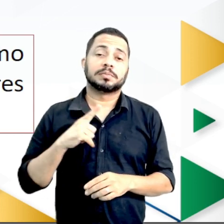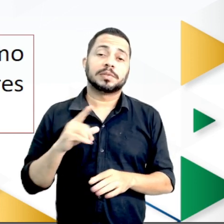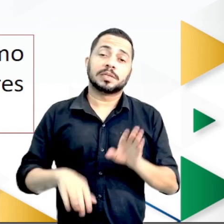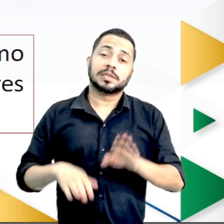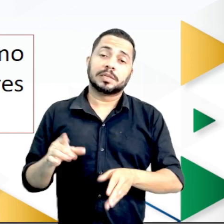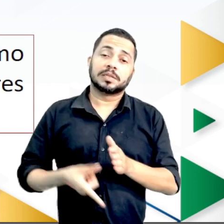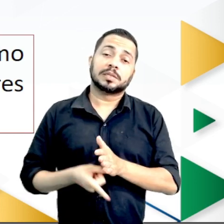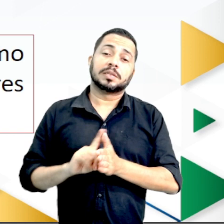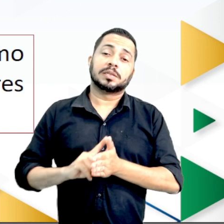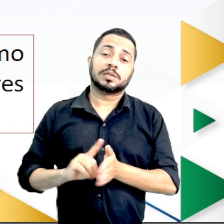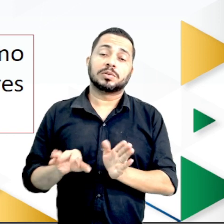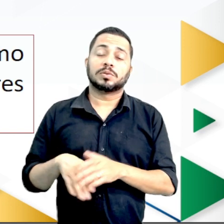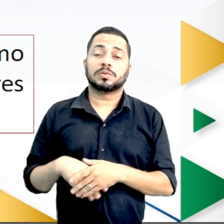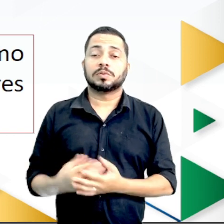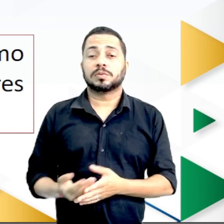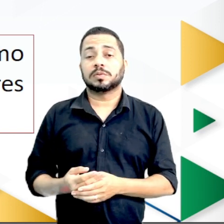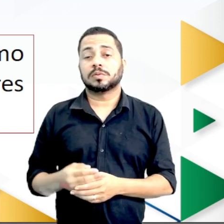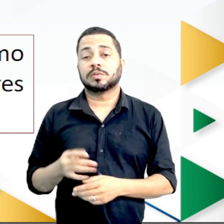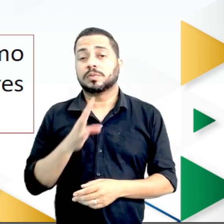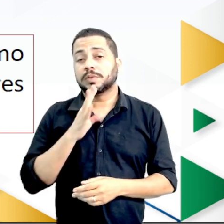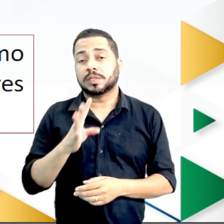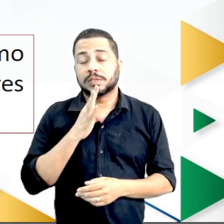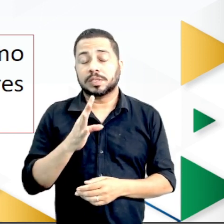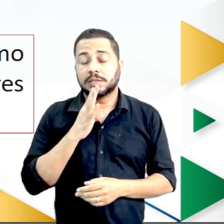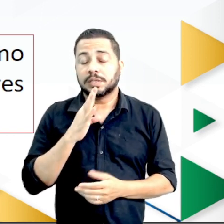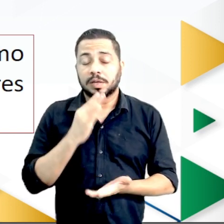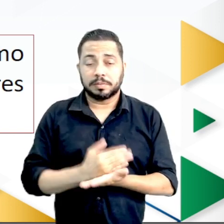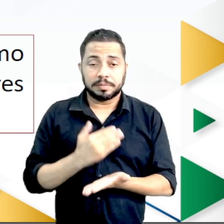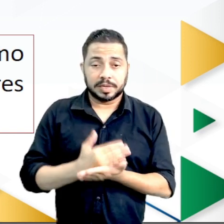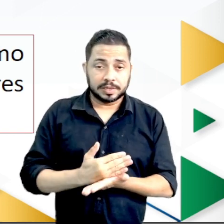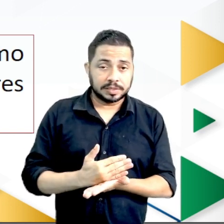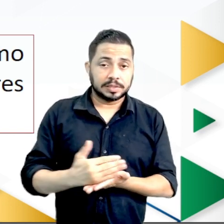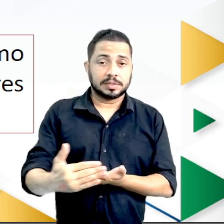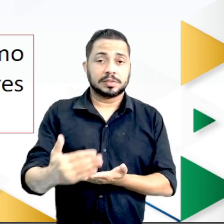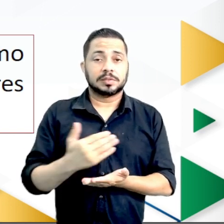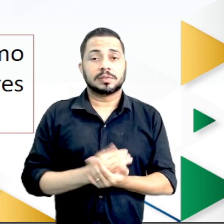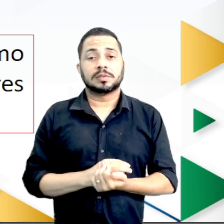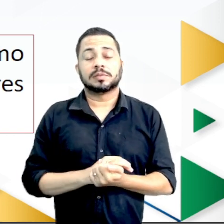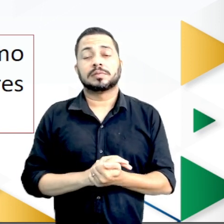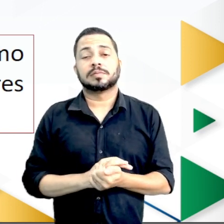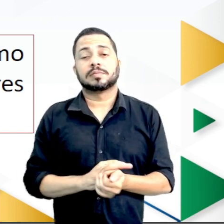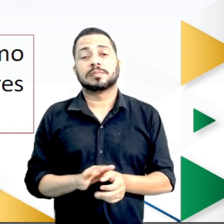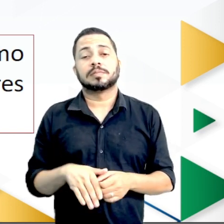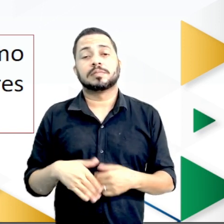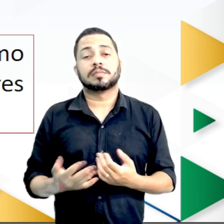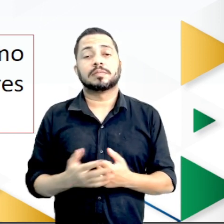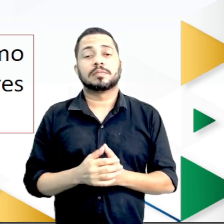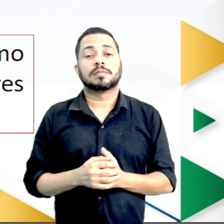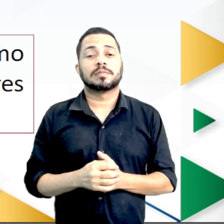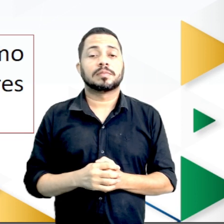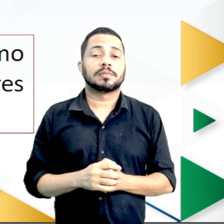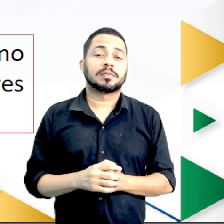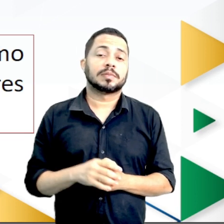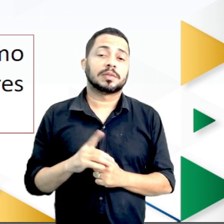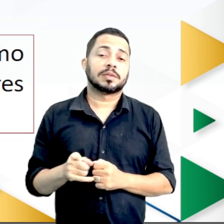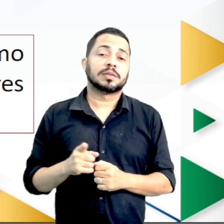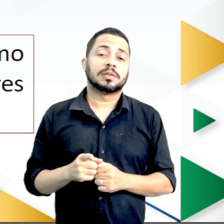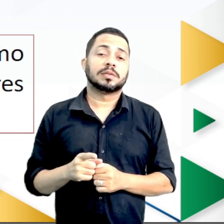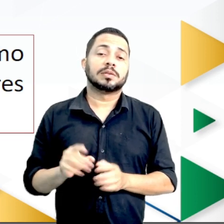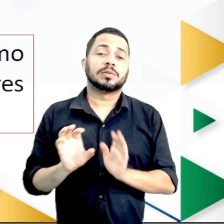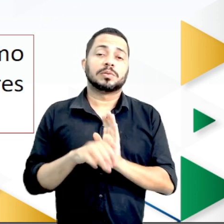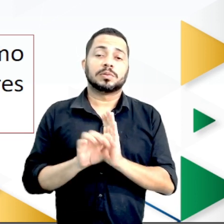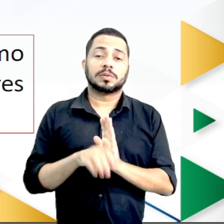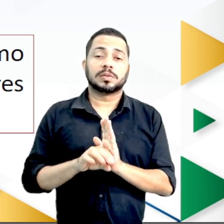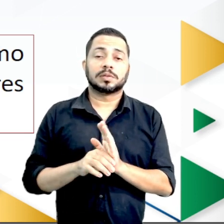anterior ou de termos anteriores conhecidos a partir do termo inicial, tá? Esse é o